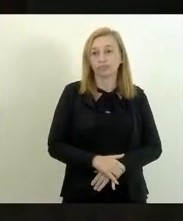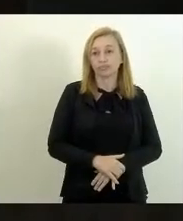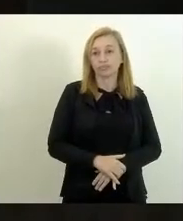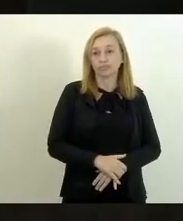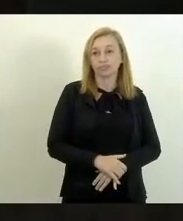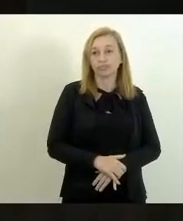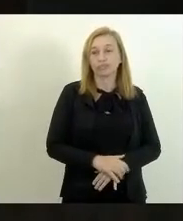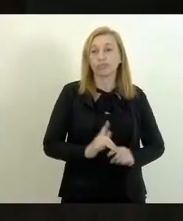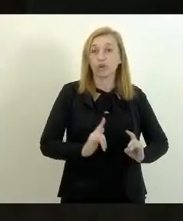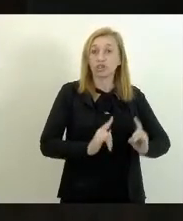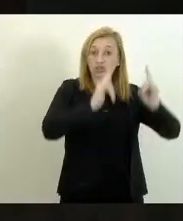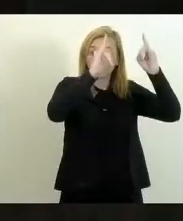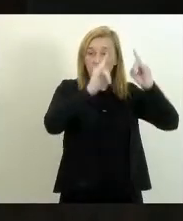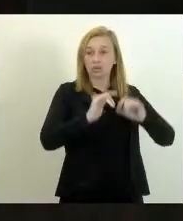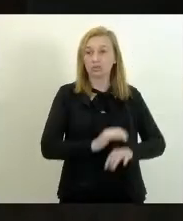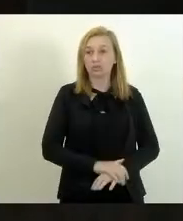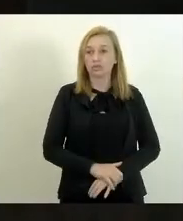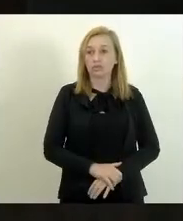o edifício